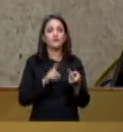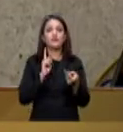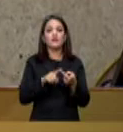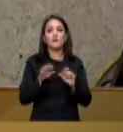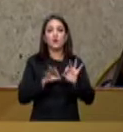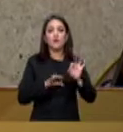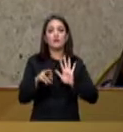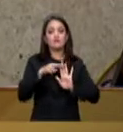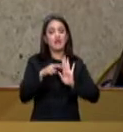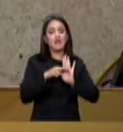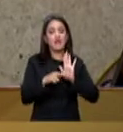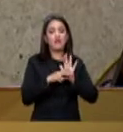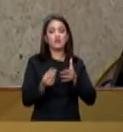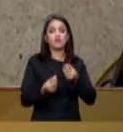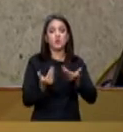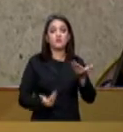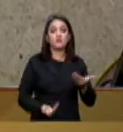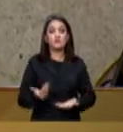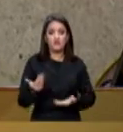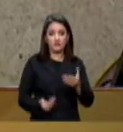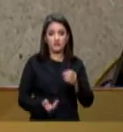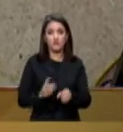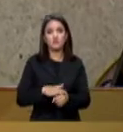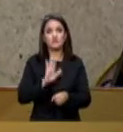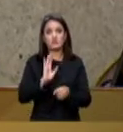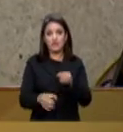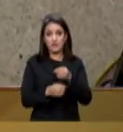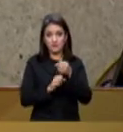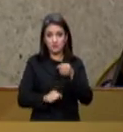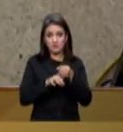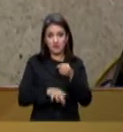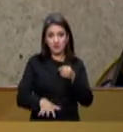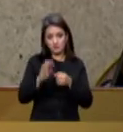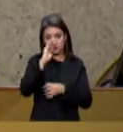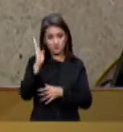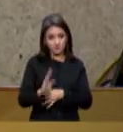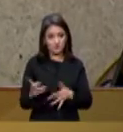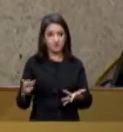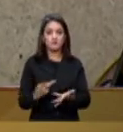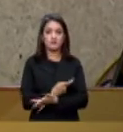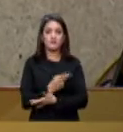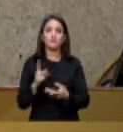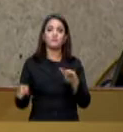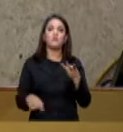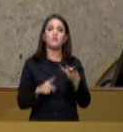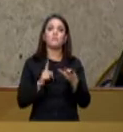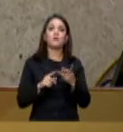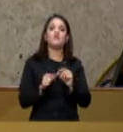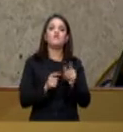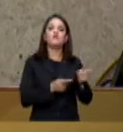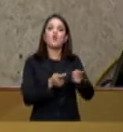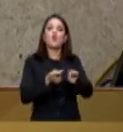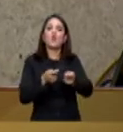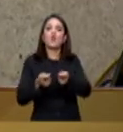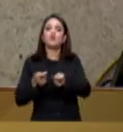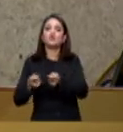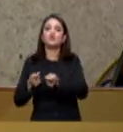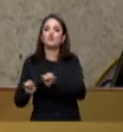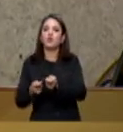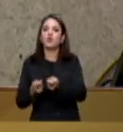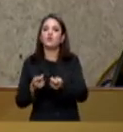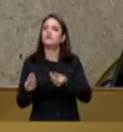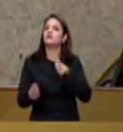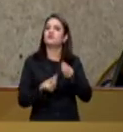organizar as normas para a prestação do serviço de saneamento básico no Brasil e fazer o controle da perda de